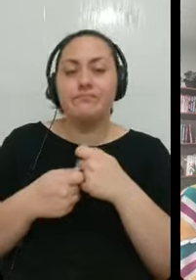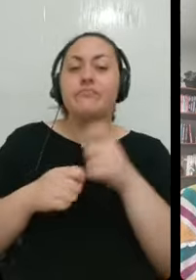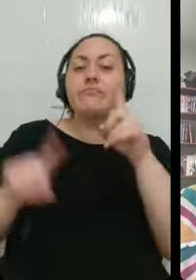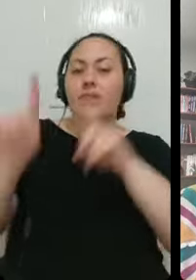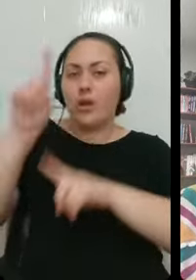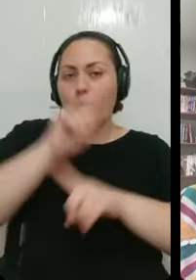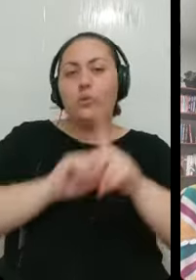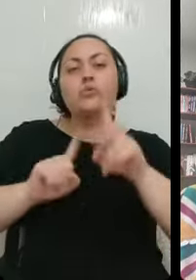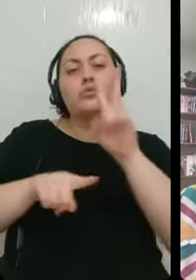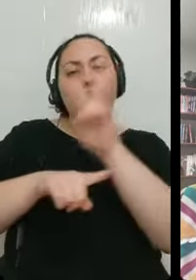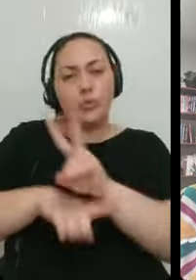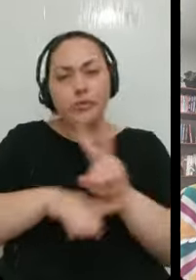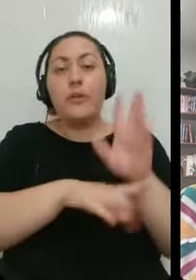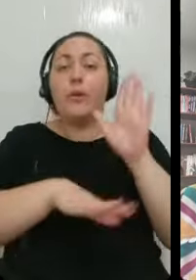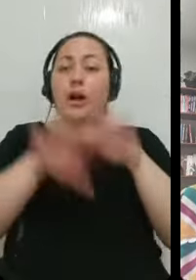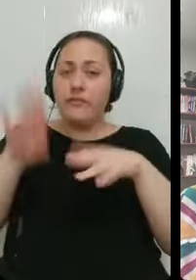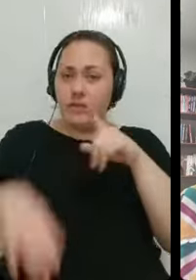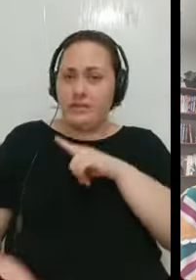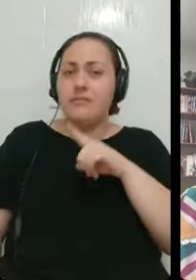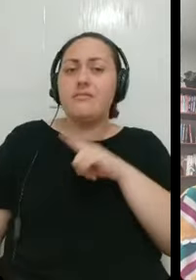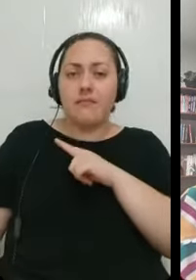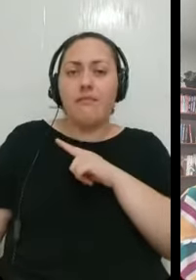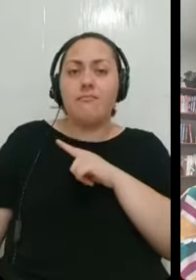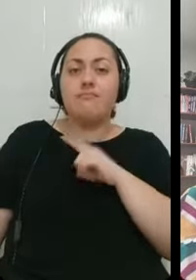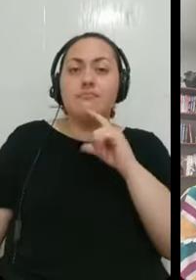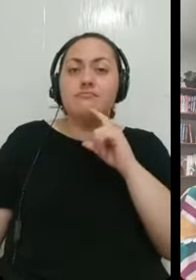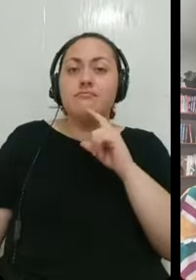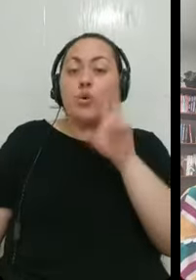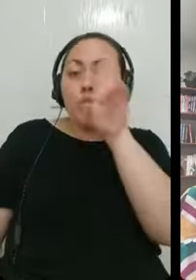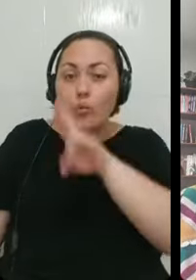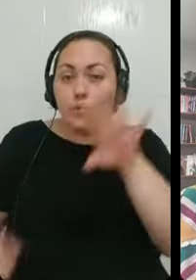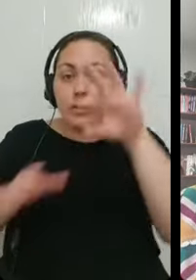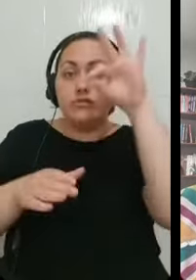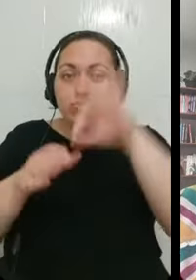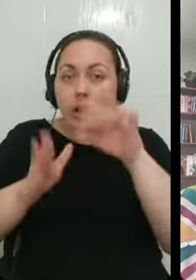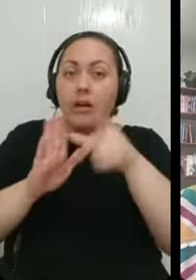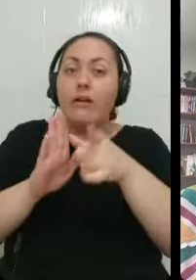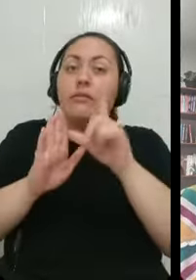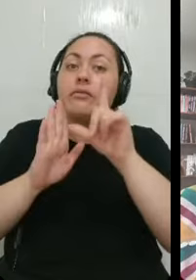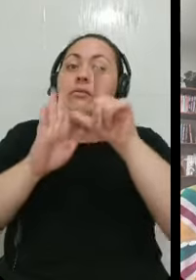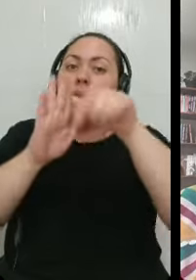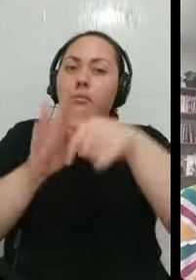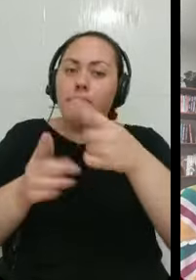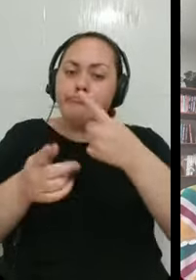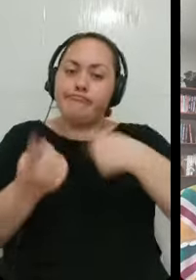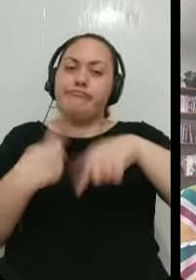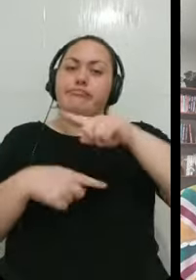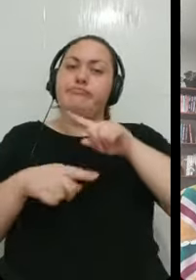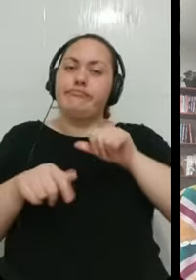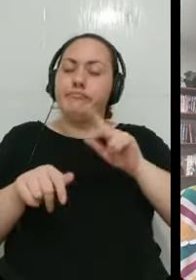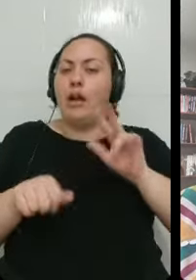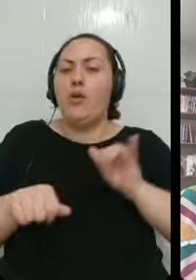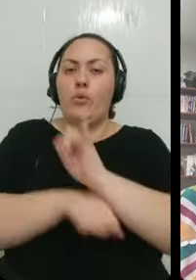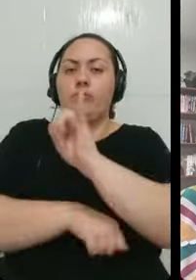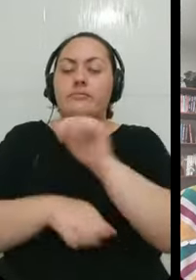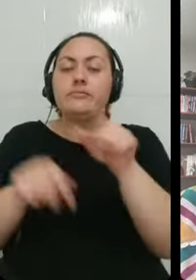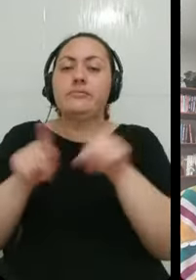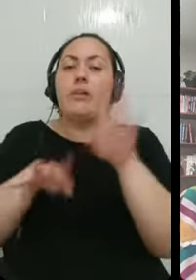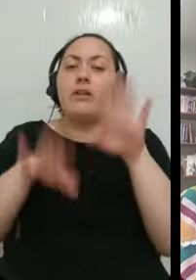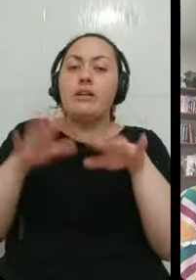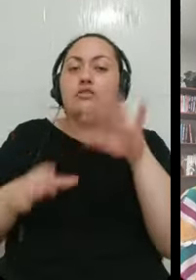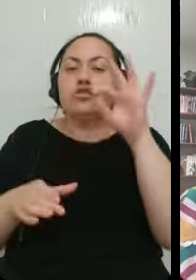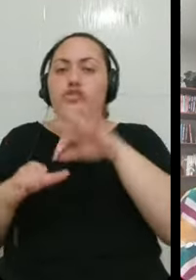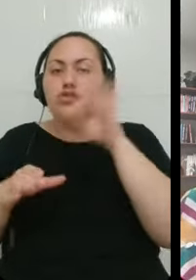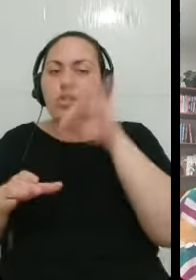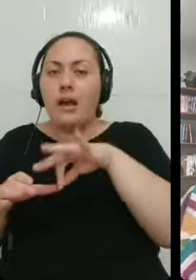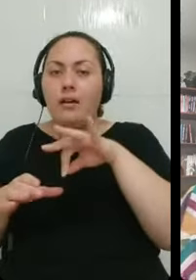efeitos colaterais, né? Que são efeitos adversos, né? Que são descritos em literatura, interação de chás com medicamentos, né?